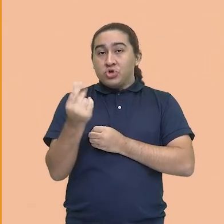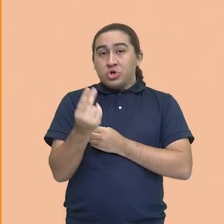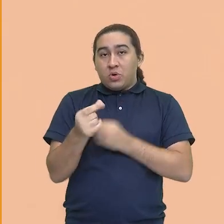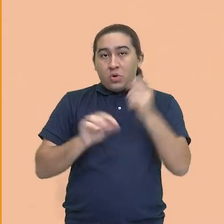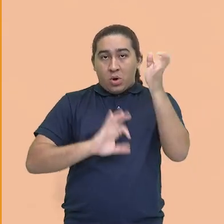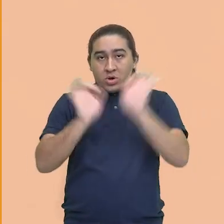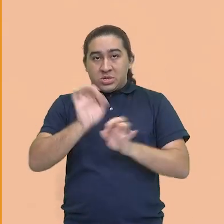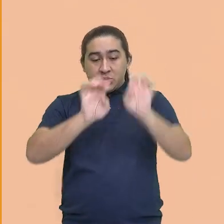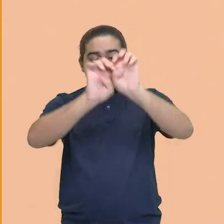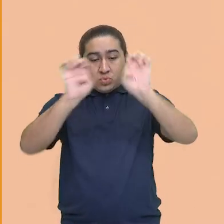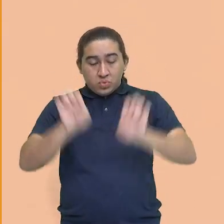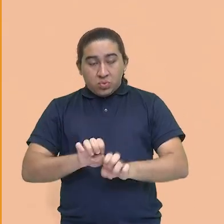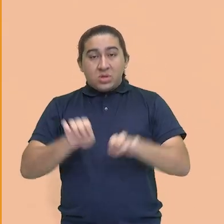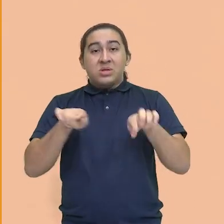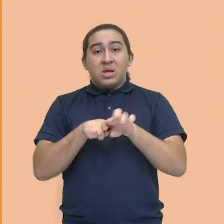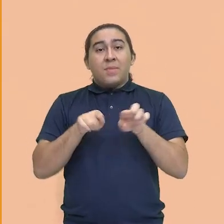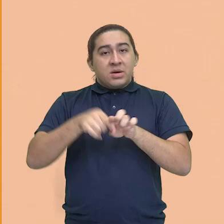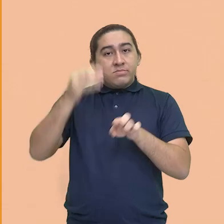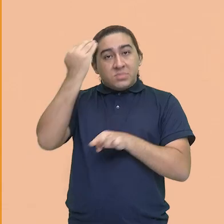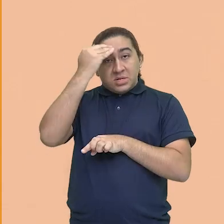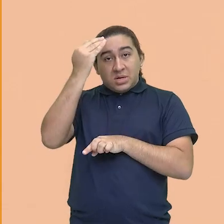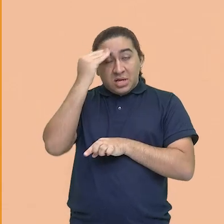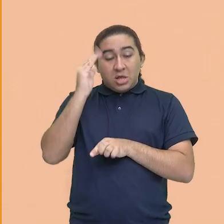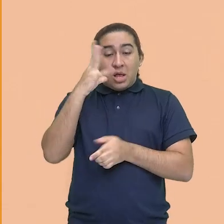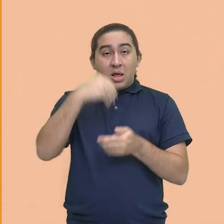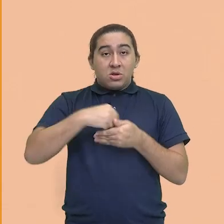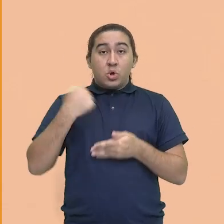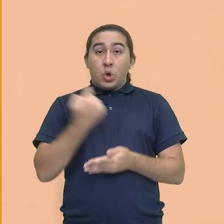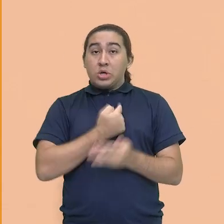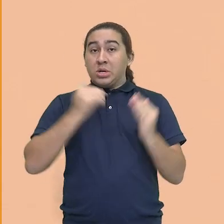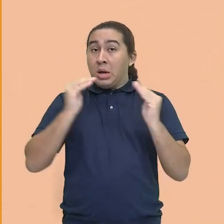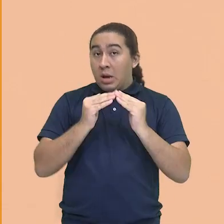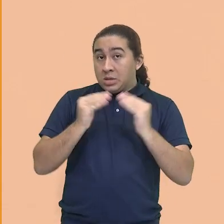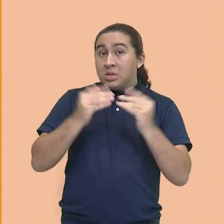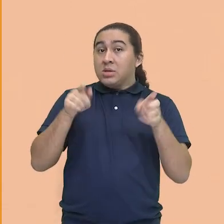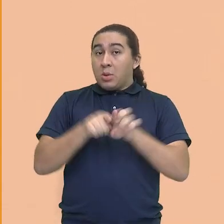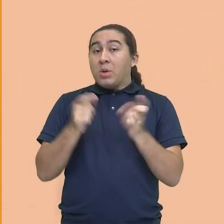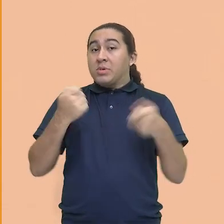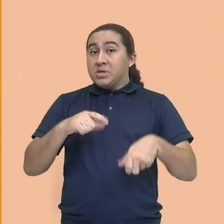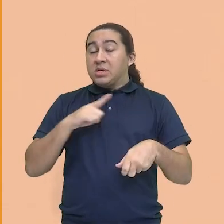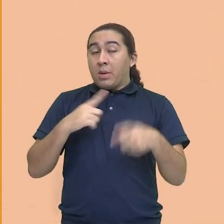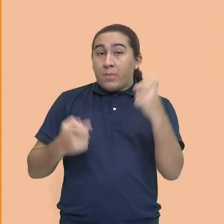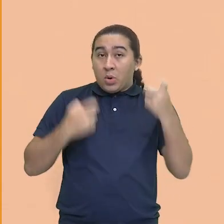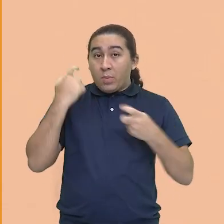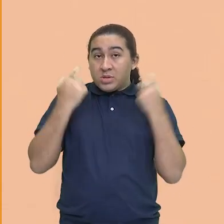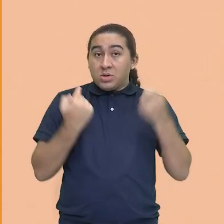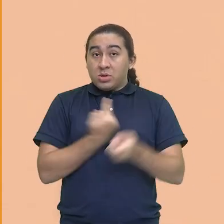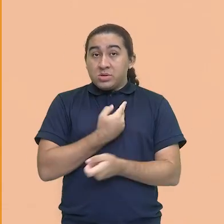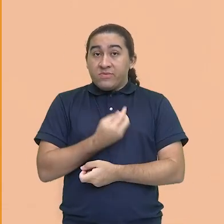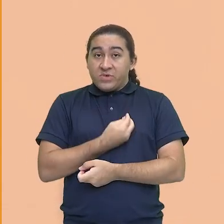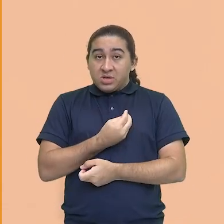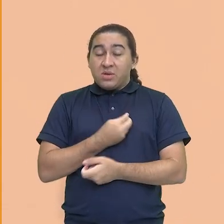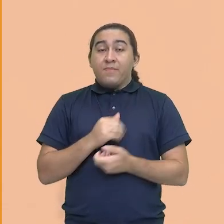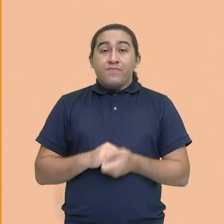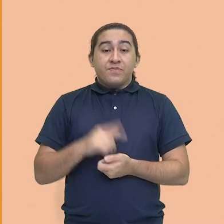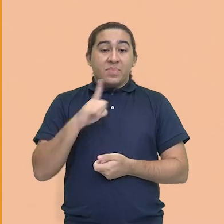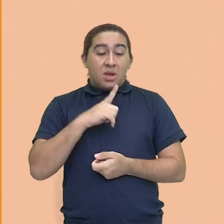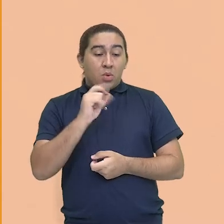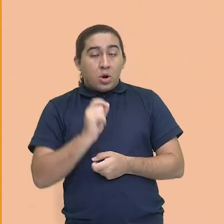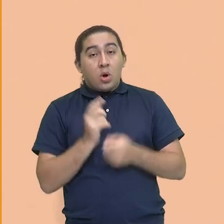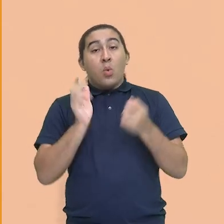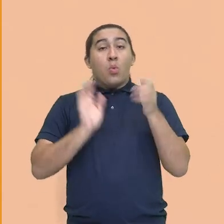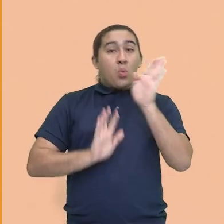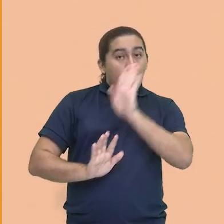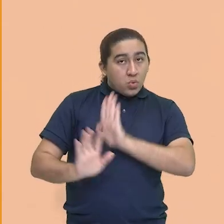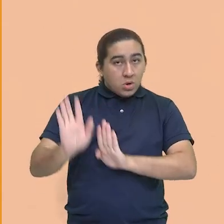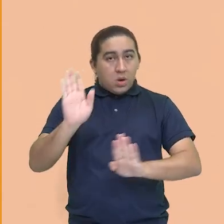mesmo vindo aqui, né, para a economia doméstica, a gente também tem que ter esse tipo de preocupação na nossa vida, né? De ter esse cuidado